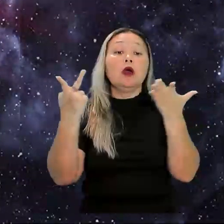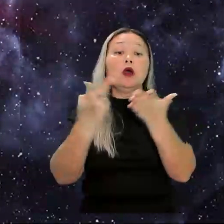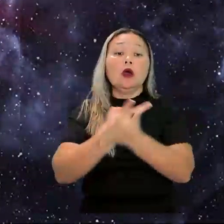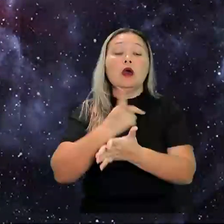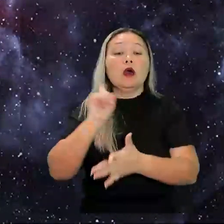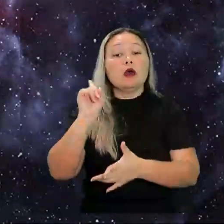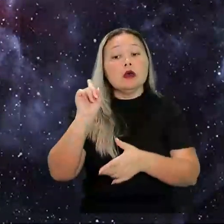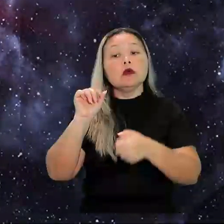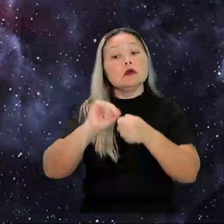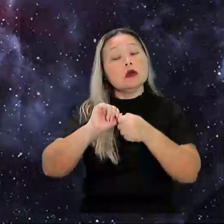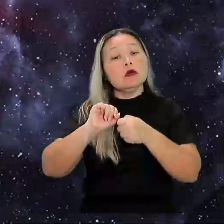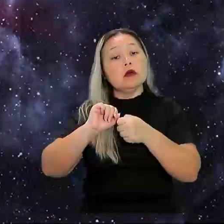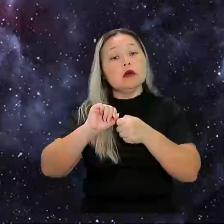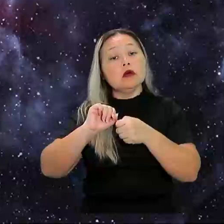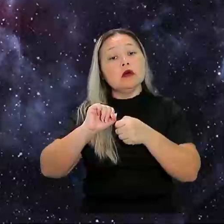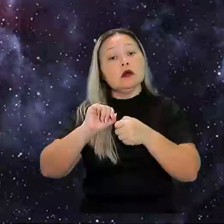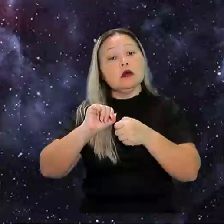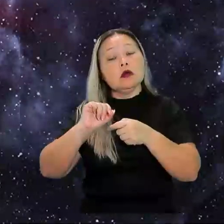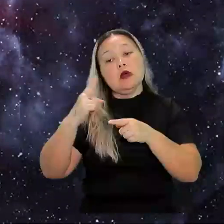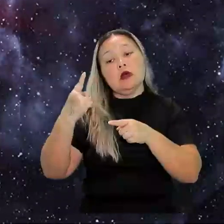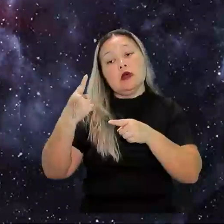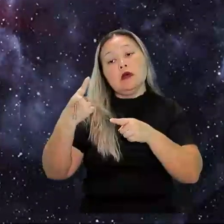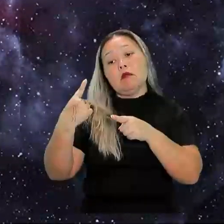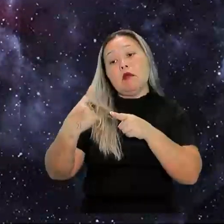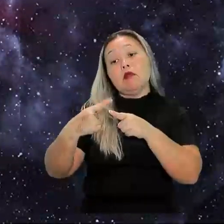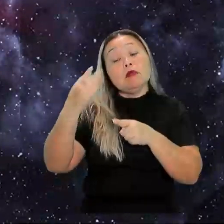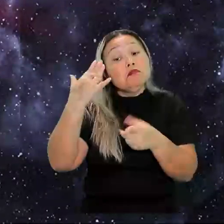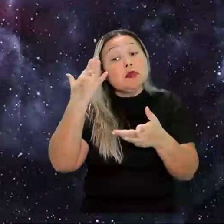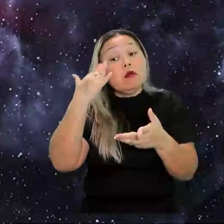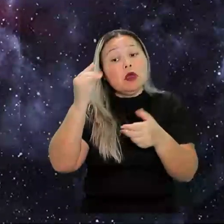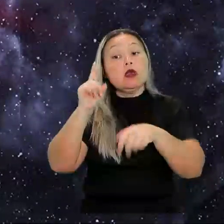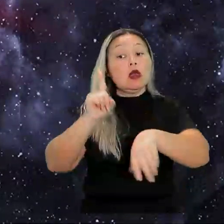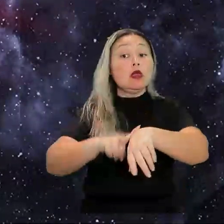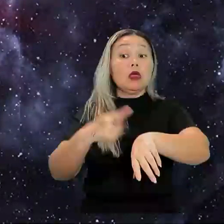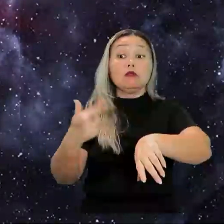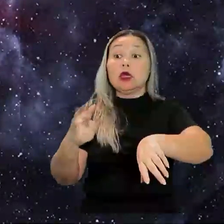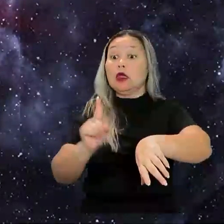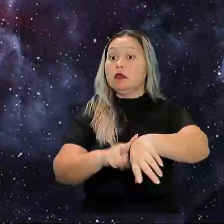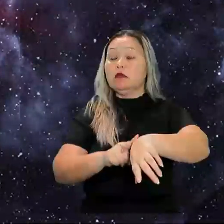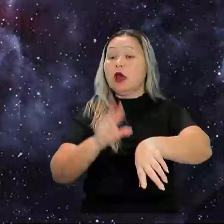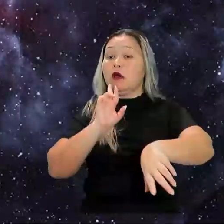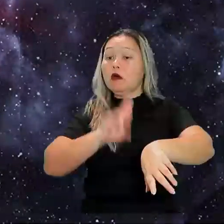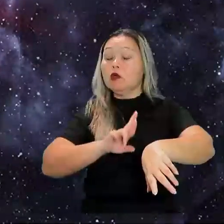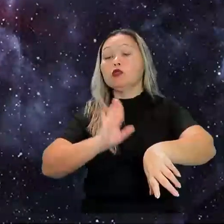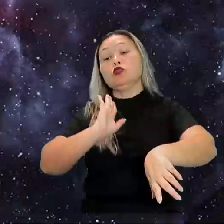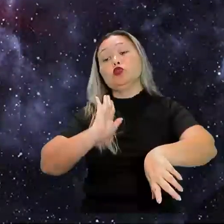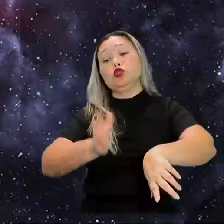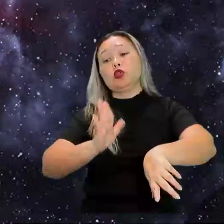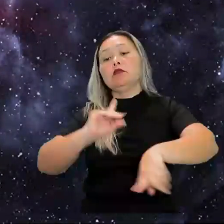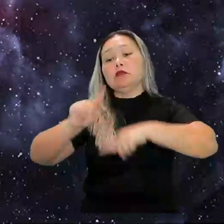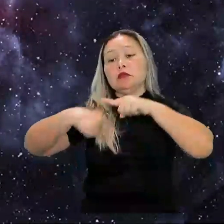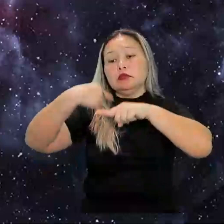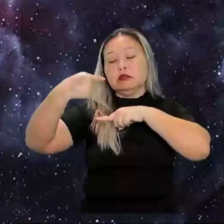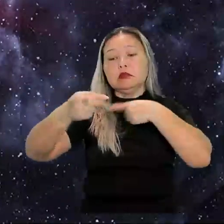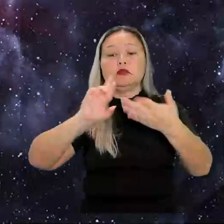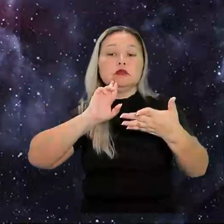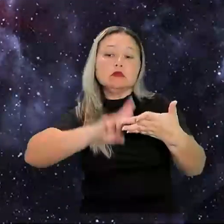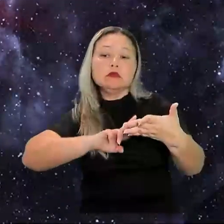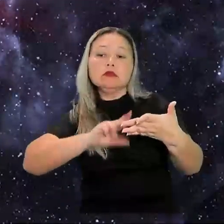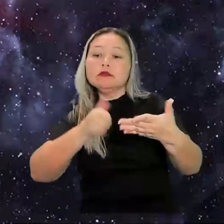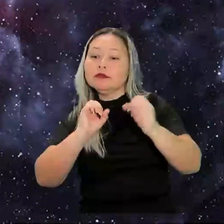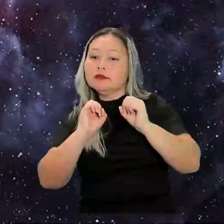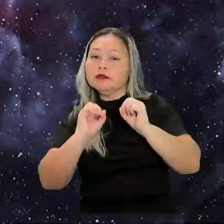acontece? A gente, devido a deduzir que já não daria tempo para resolver, né? a gente já avançou um pouquinho ela